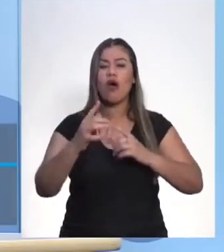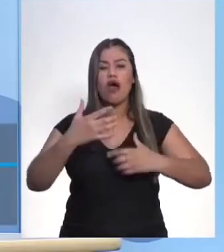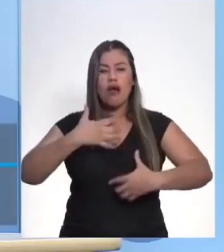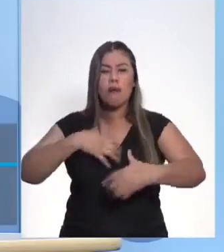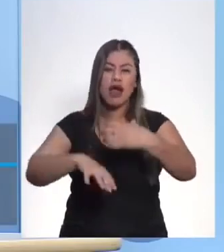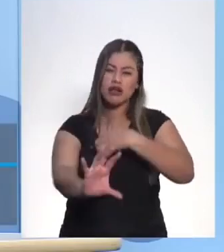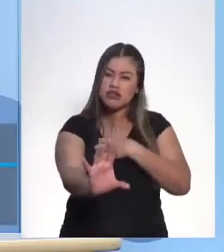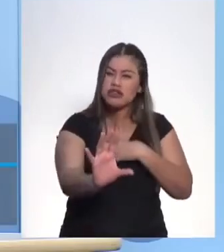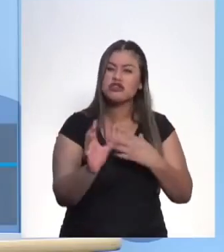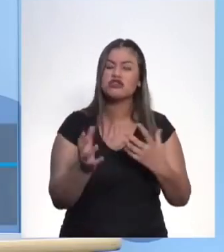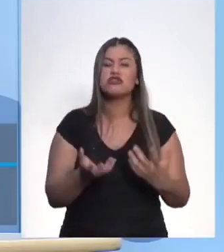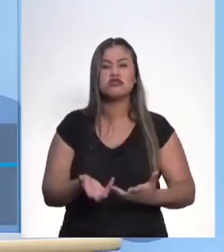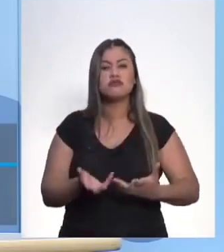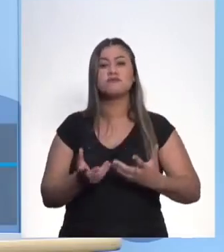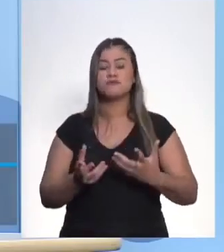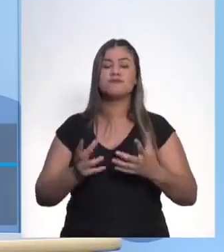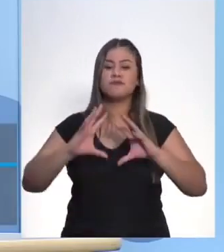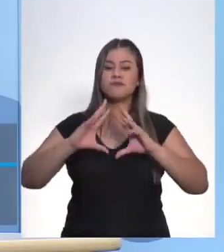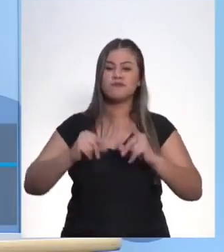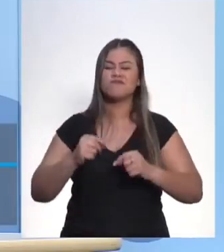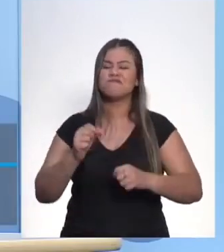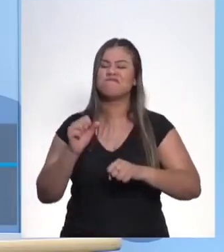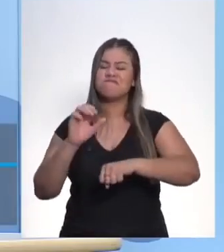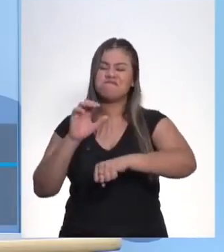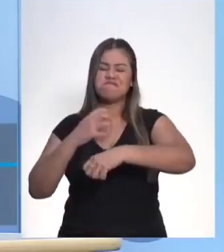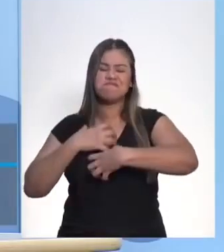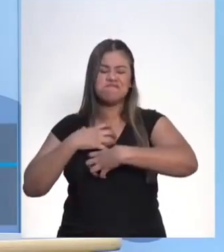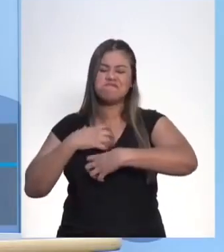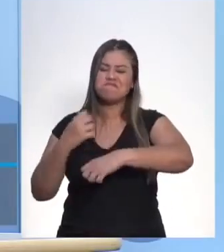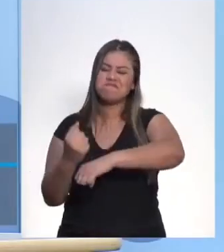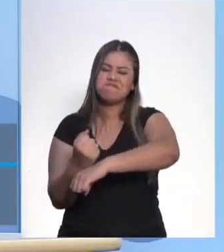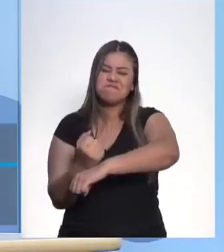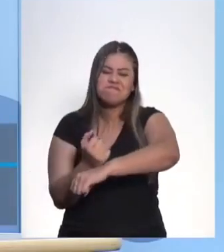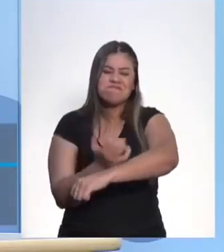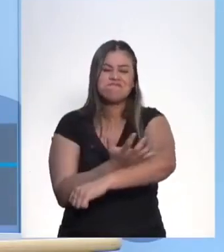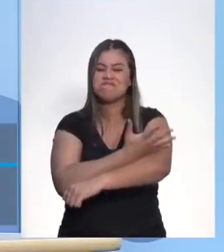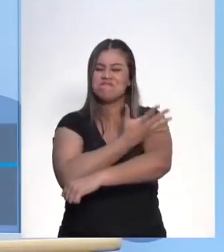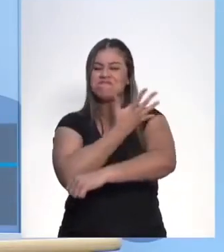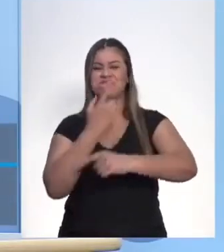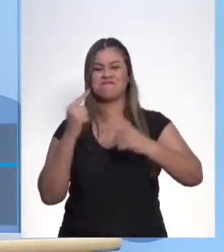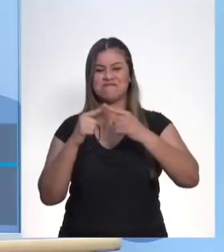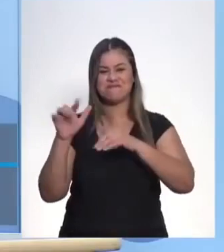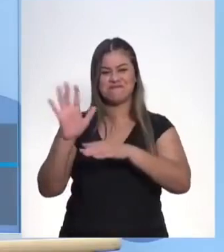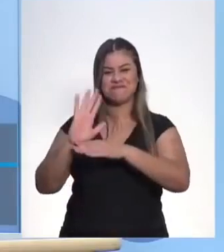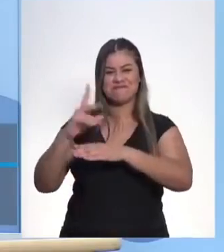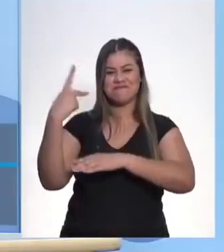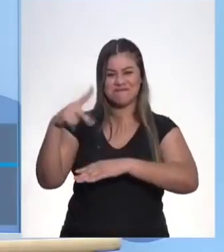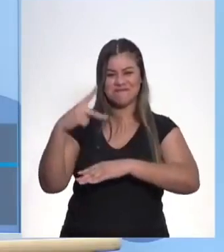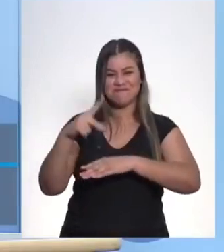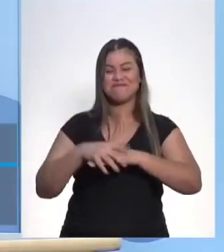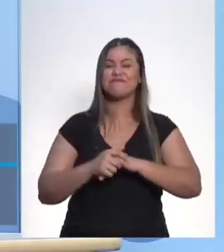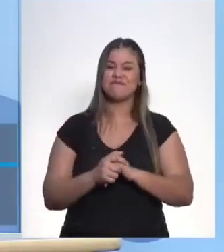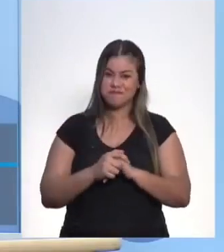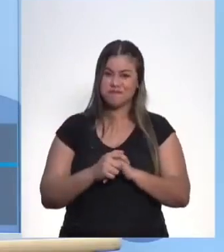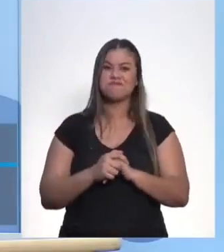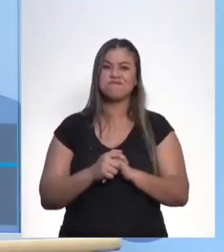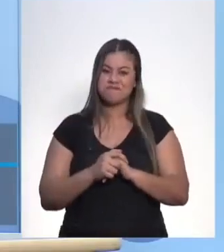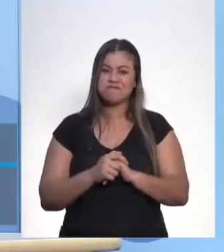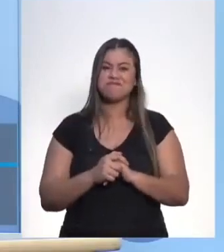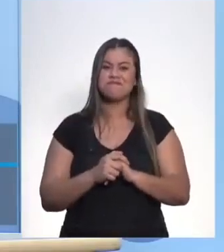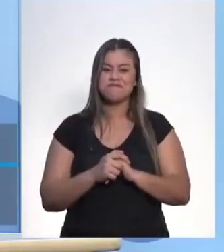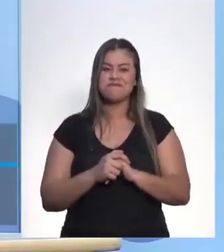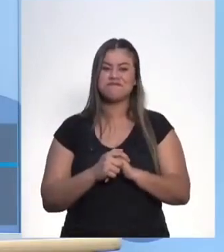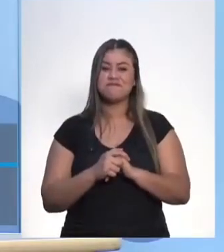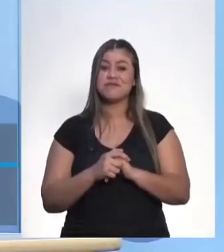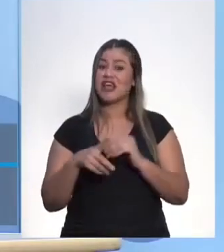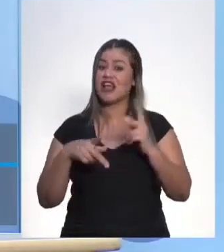empatia. Realmente muito emocionada pela apresentação da Rebeca, extremamente emocionada,